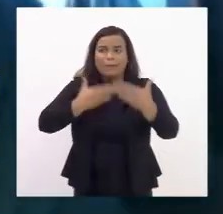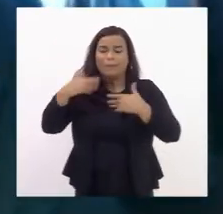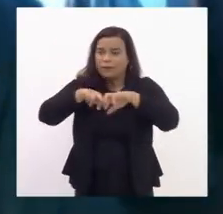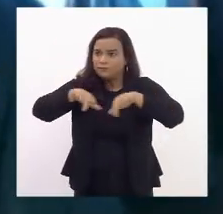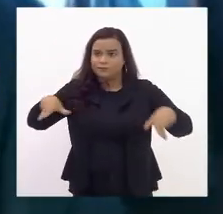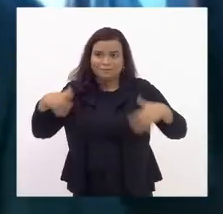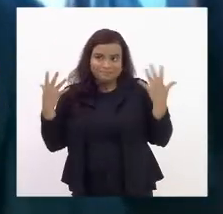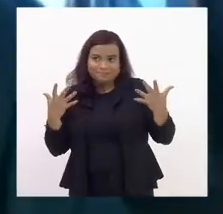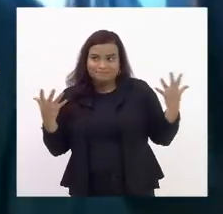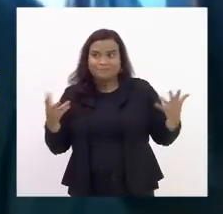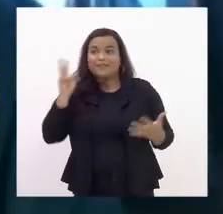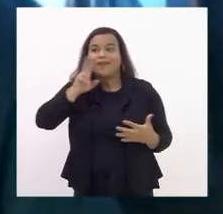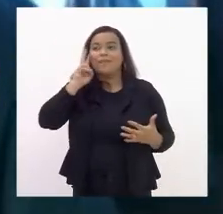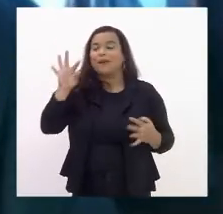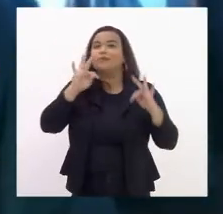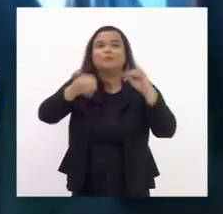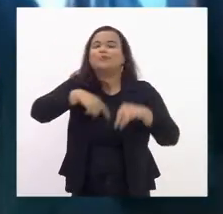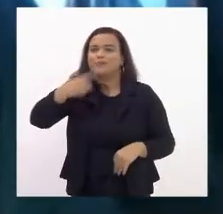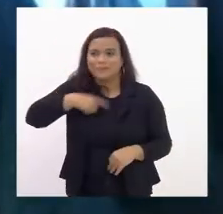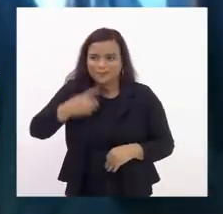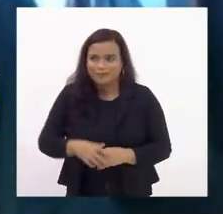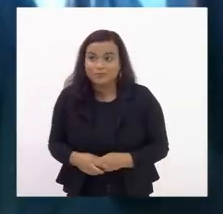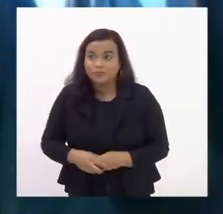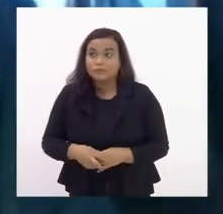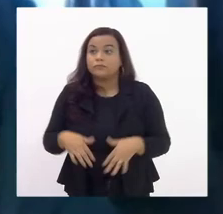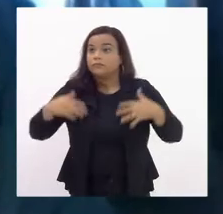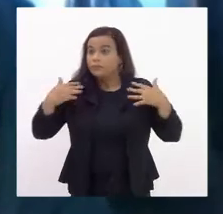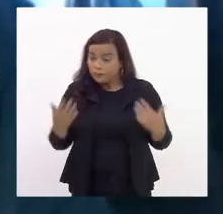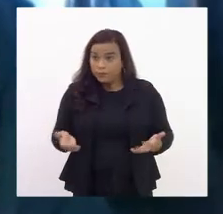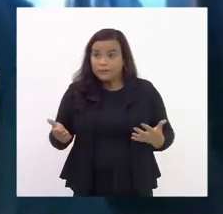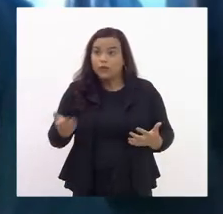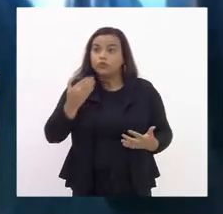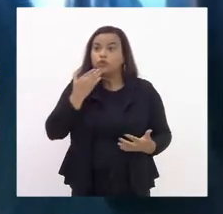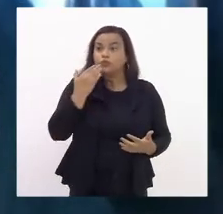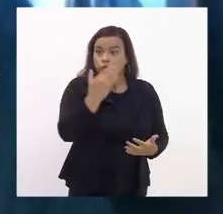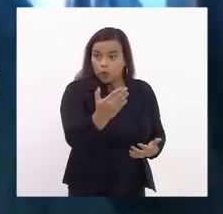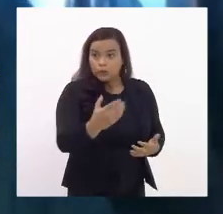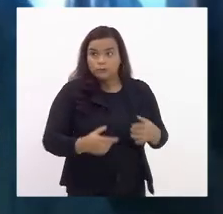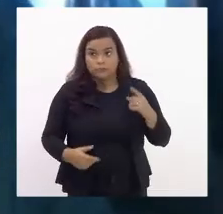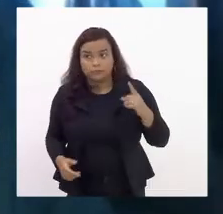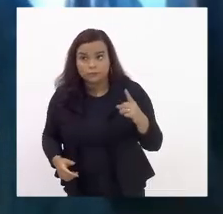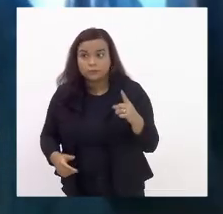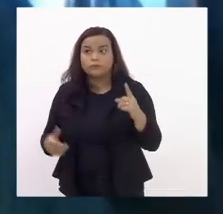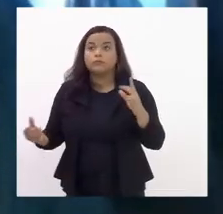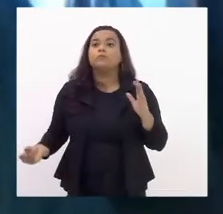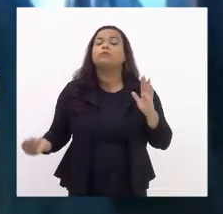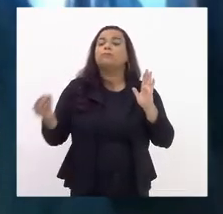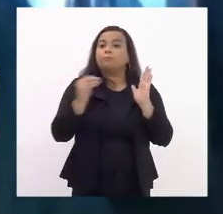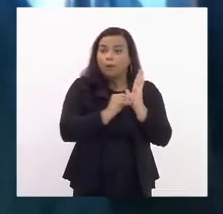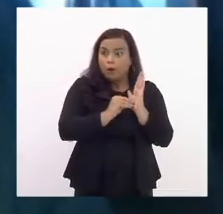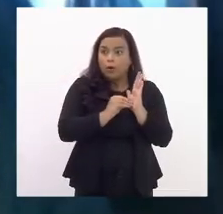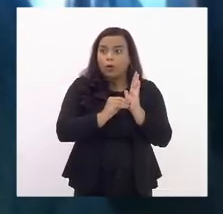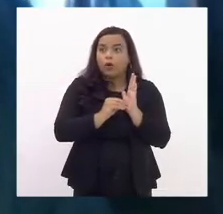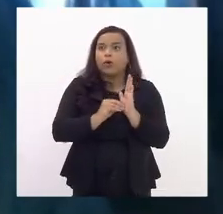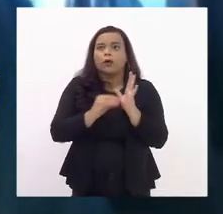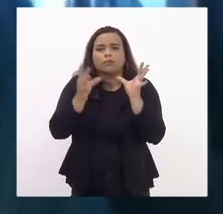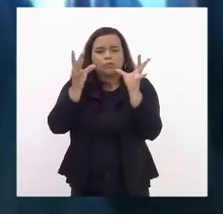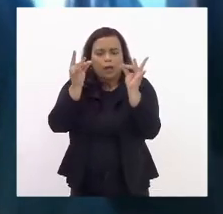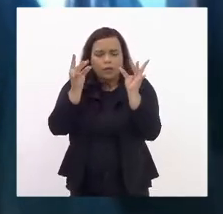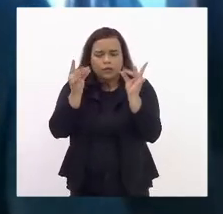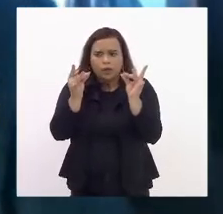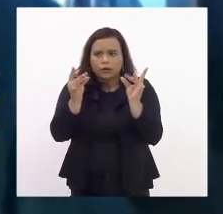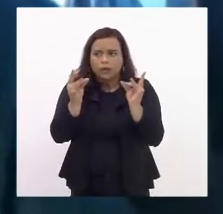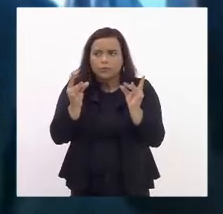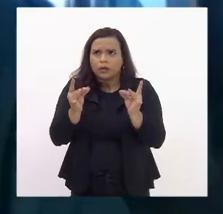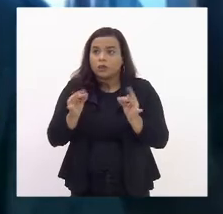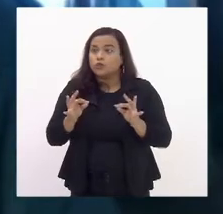projetos e não há como lembrar de todos. Então, eu solicito a Vossa Excelência que coloque em pauta, porque ele cumpriu todas as etapas,